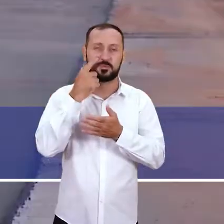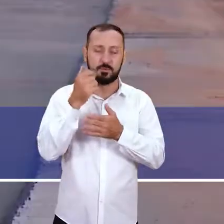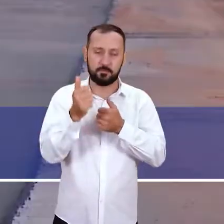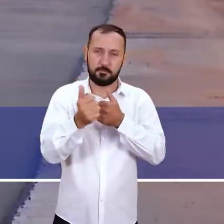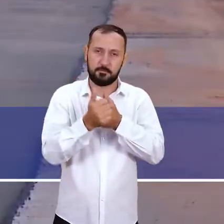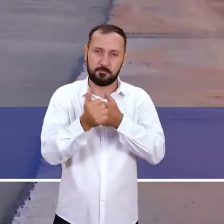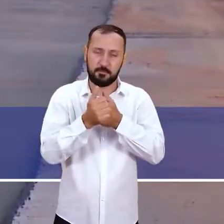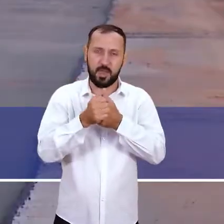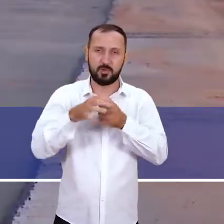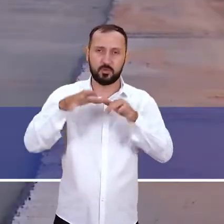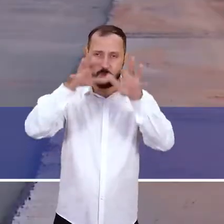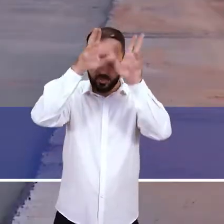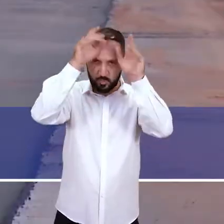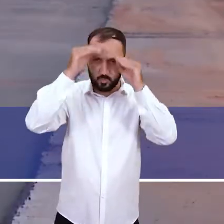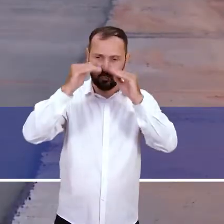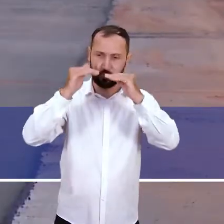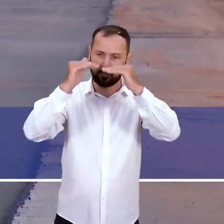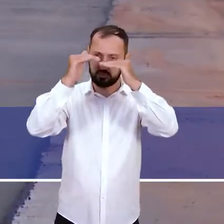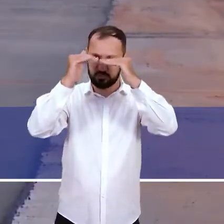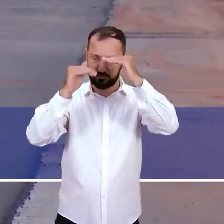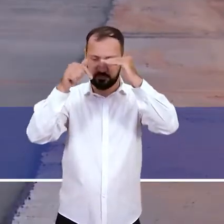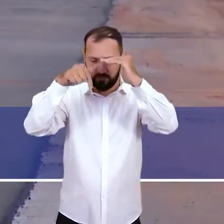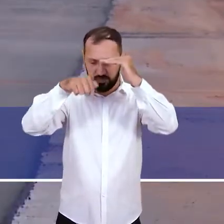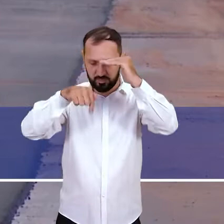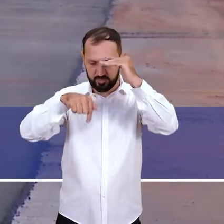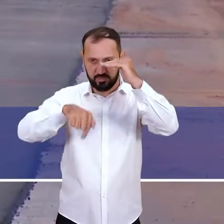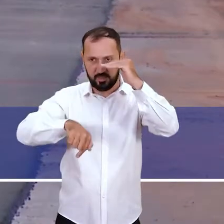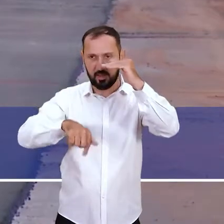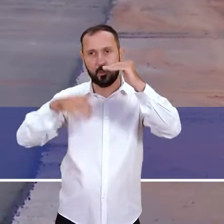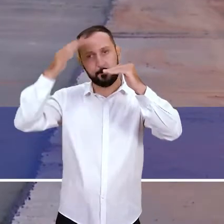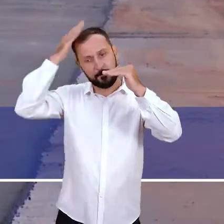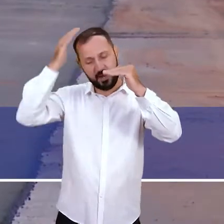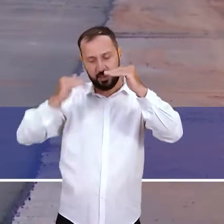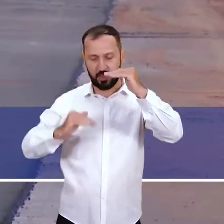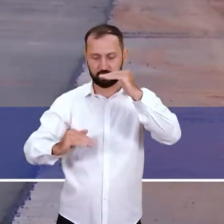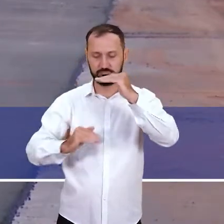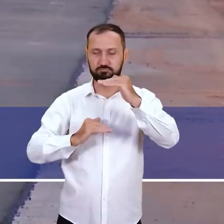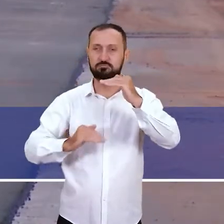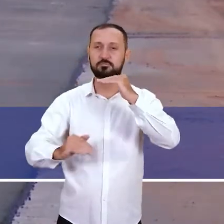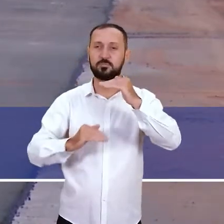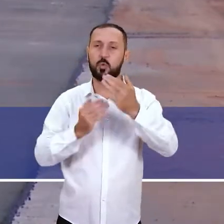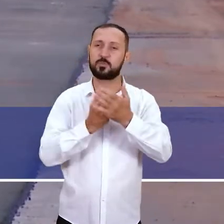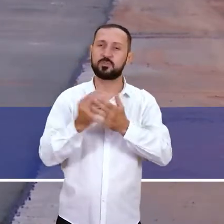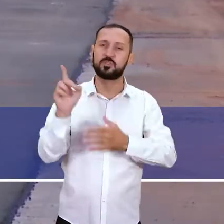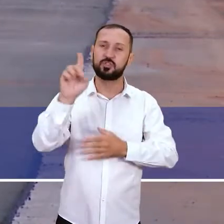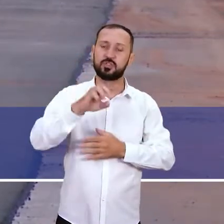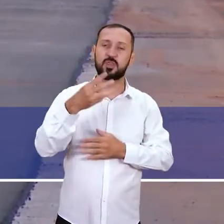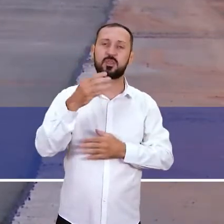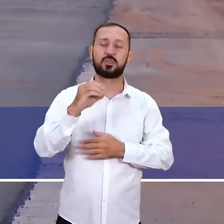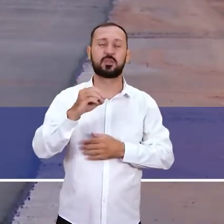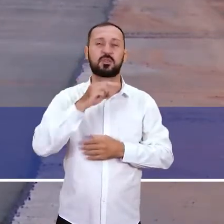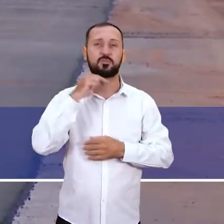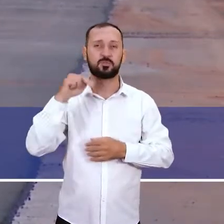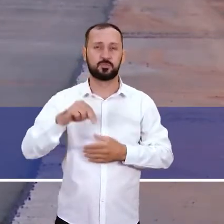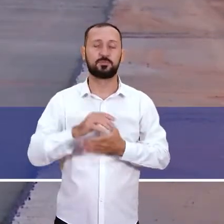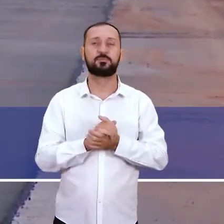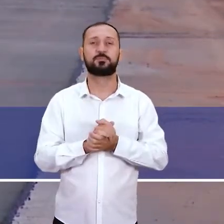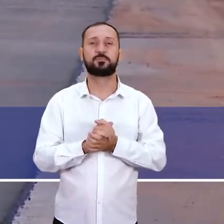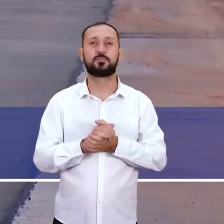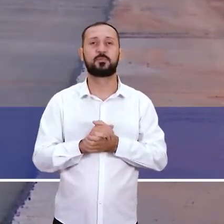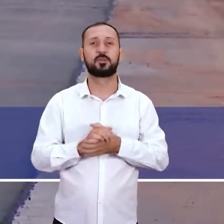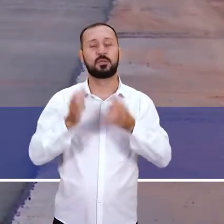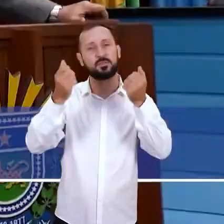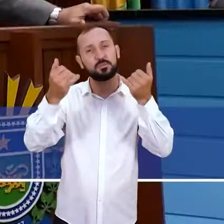Via. No início, na divisa com o estado de Mato Grosso e término na divisa com Paraná, a partir do dia 30